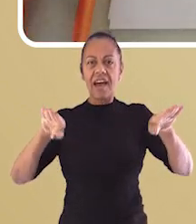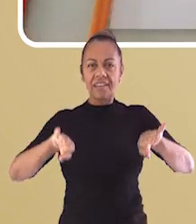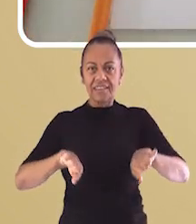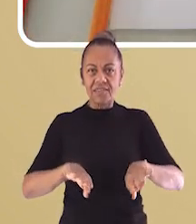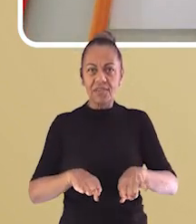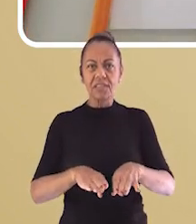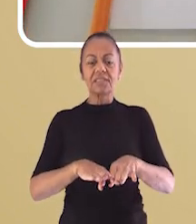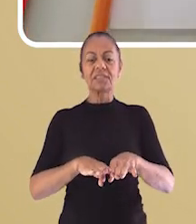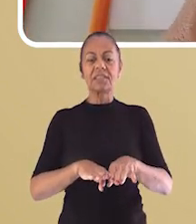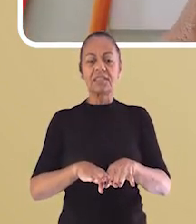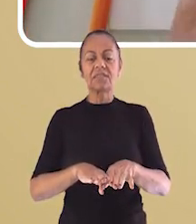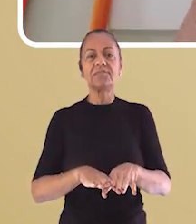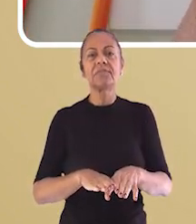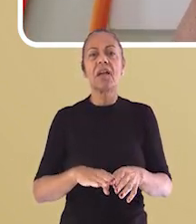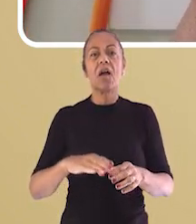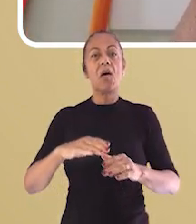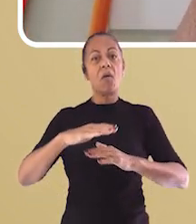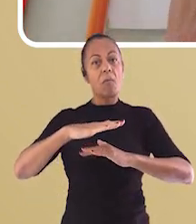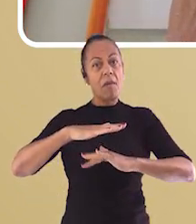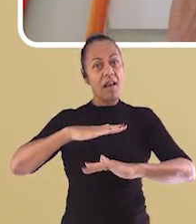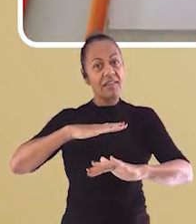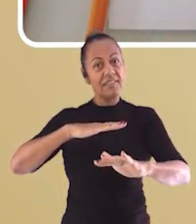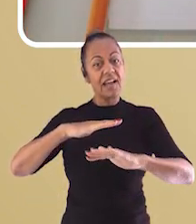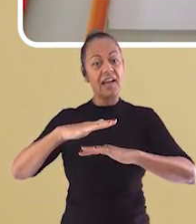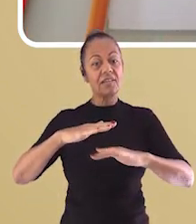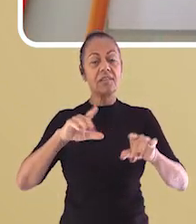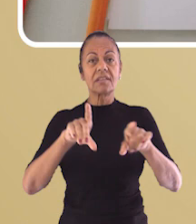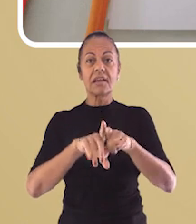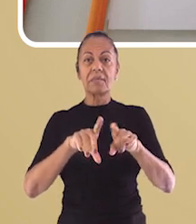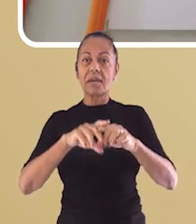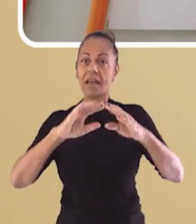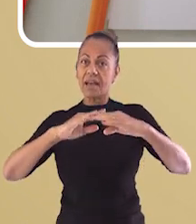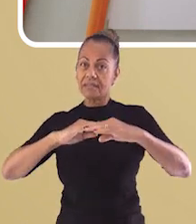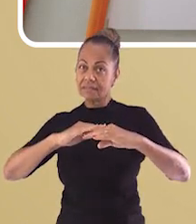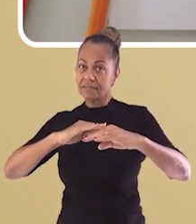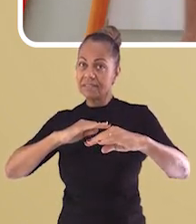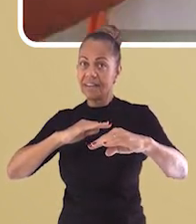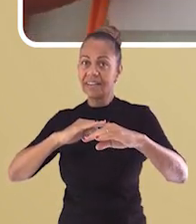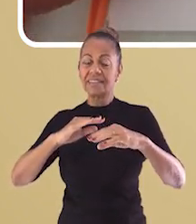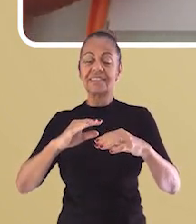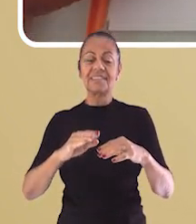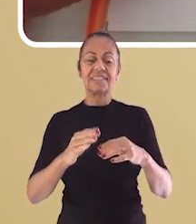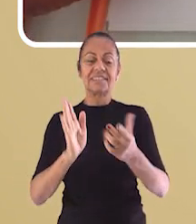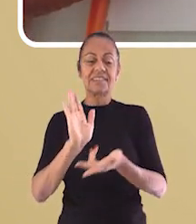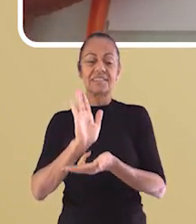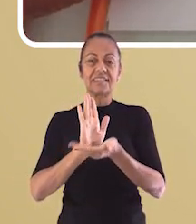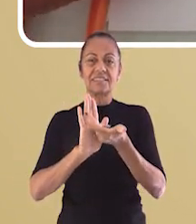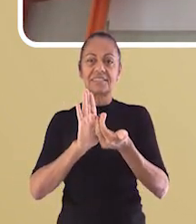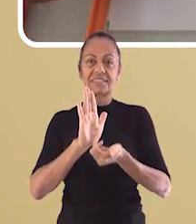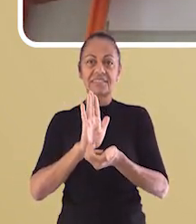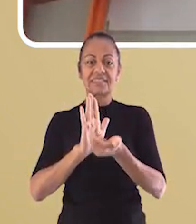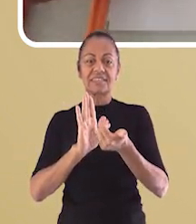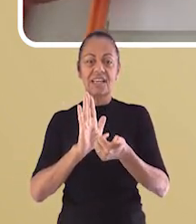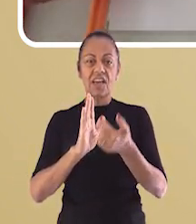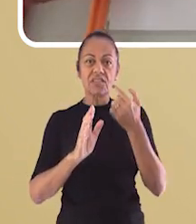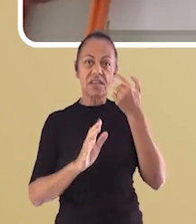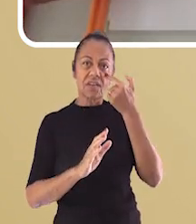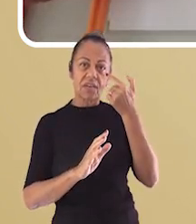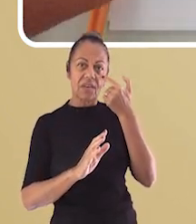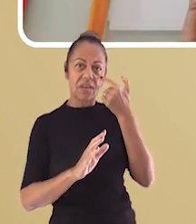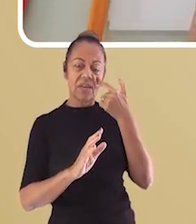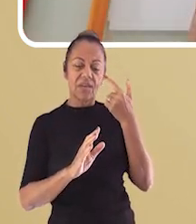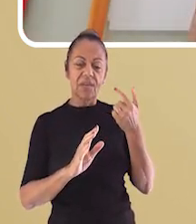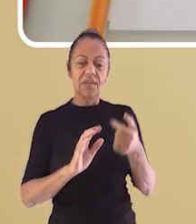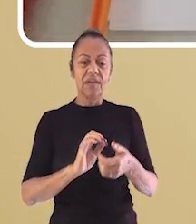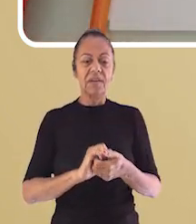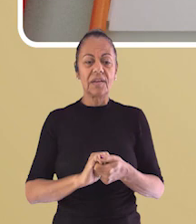planalto e a planície. Aí agora eu vou contornar só para deixar mais aceso, vocês conseguirem ver melhor aqui no